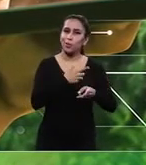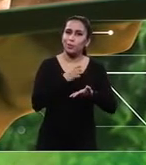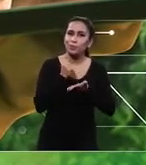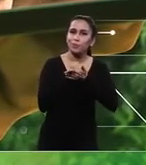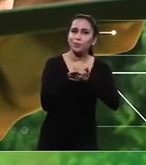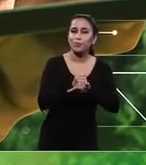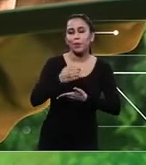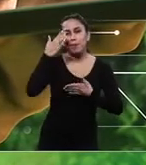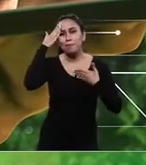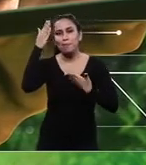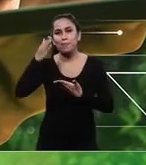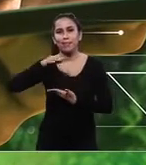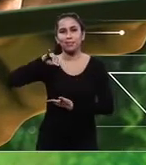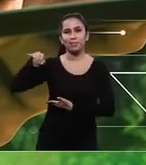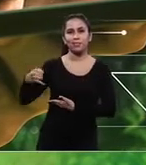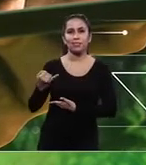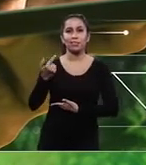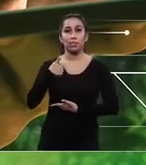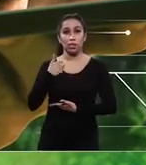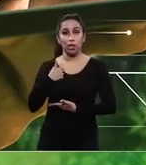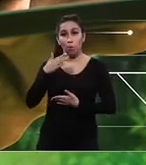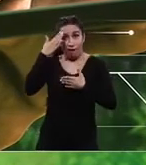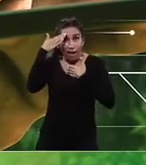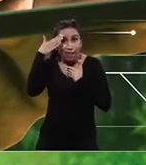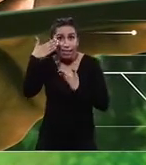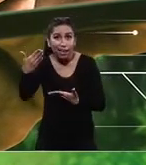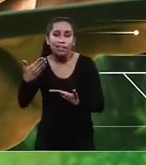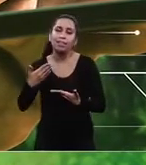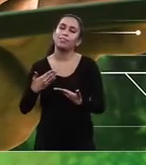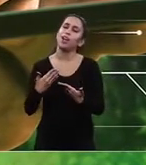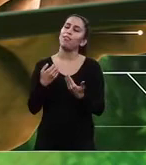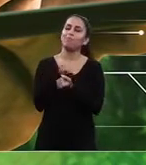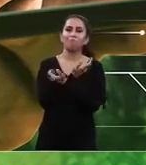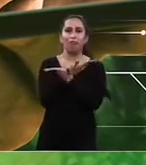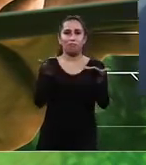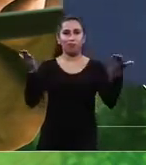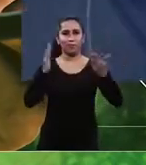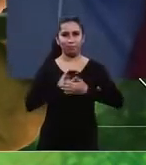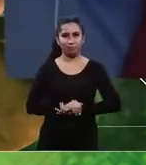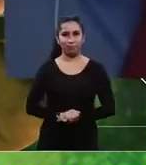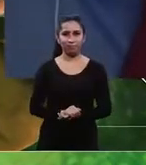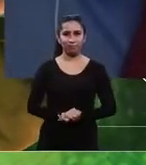pela oportunidade. Em nome da Apex, eu agradeço muitíssimo a vocês.